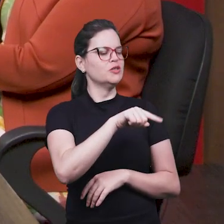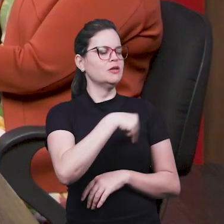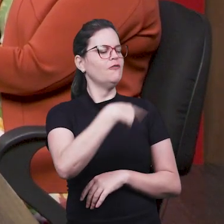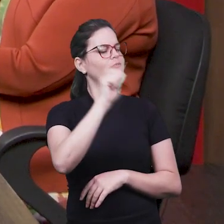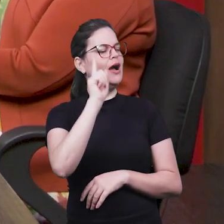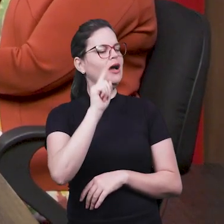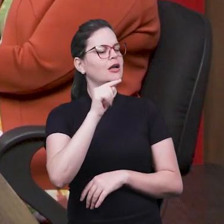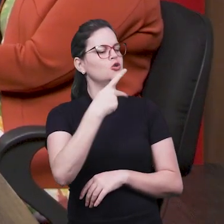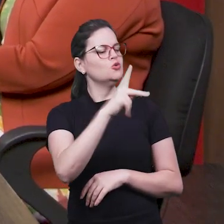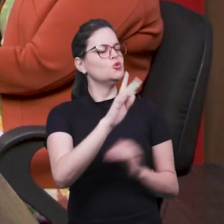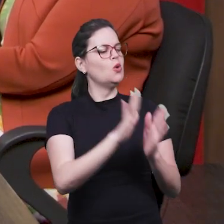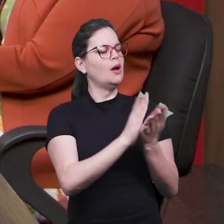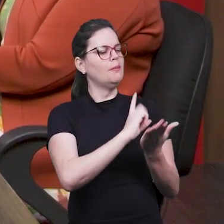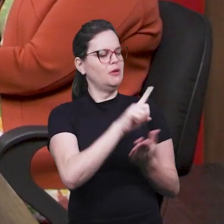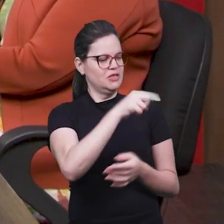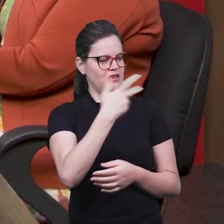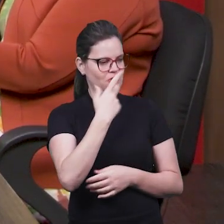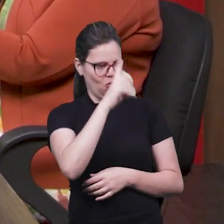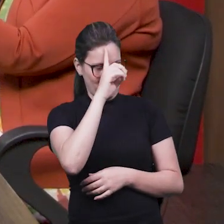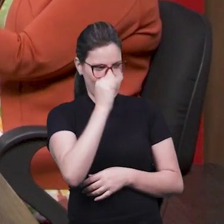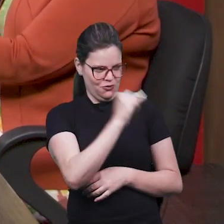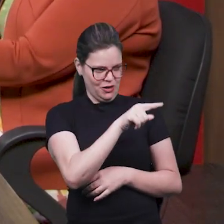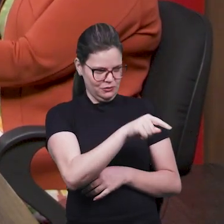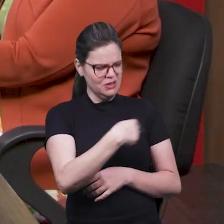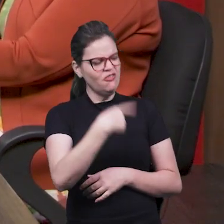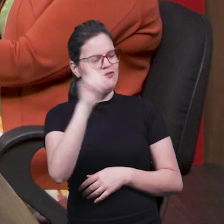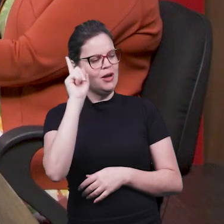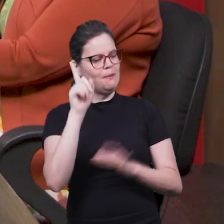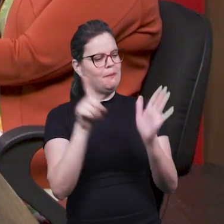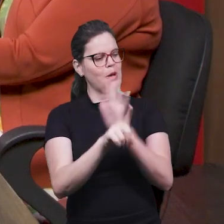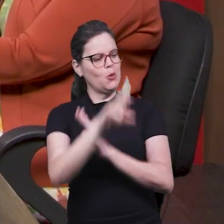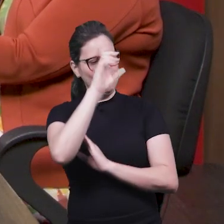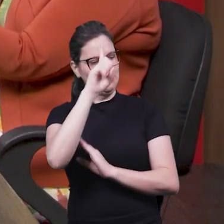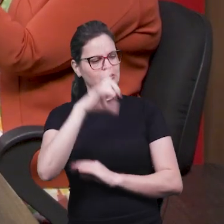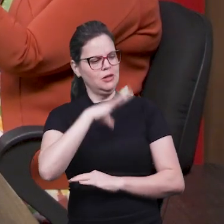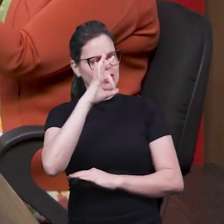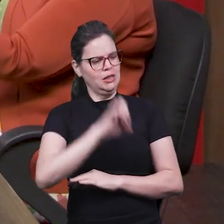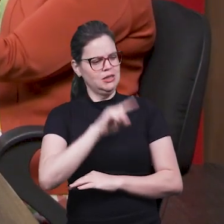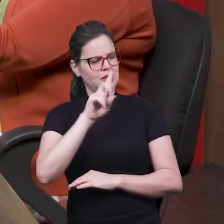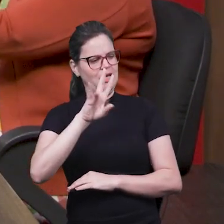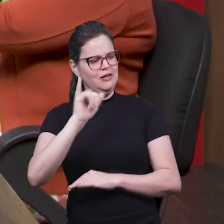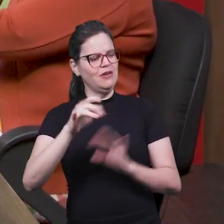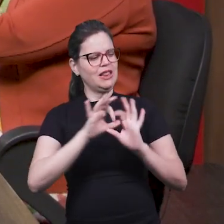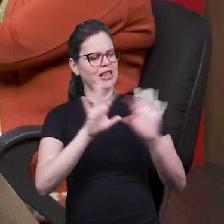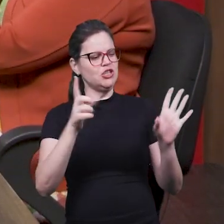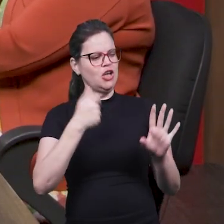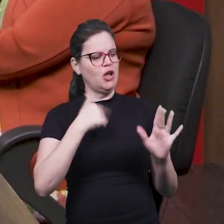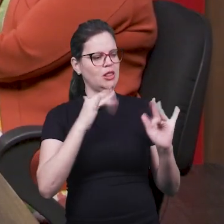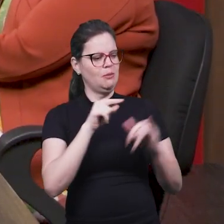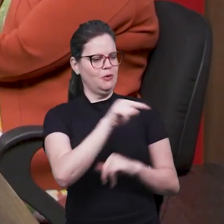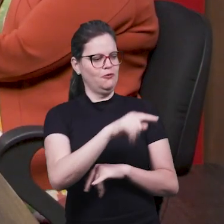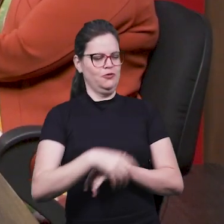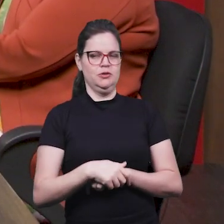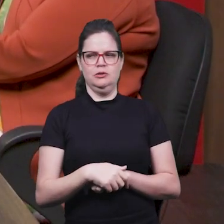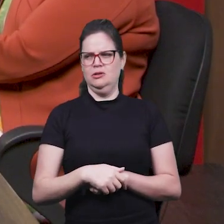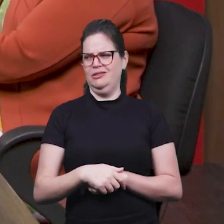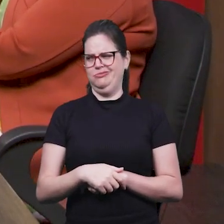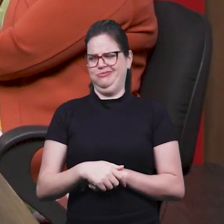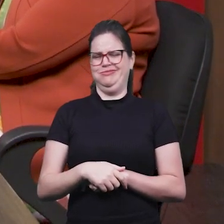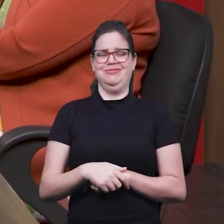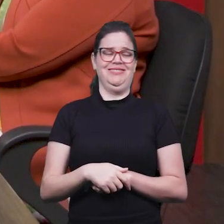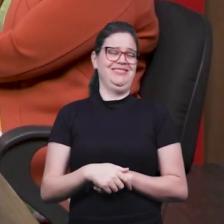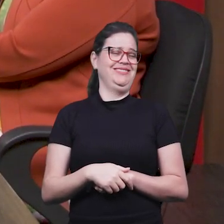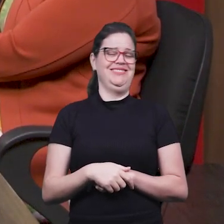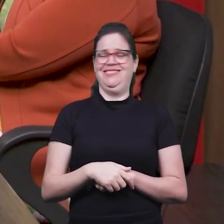seguinte, consulta aí na sua Bíblia aí, que você diz que Deus fala, que eu tenho certeza que ele vai deixar eu namorar com você. Aí eu dei